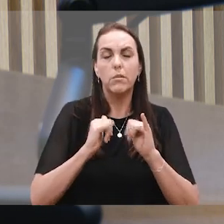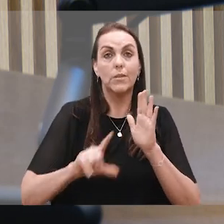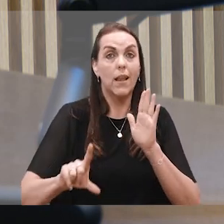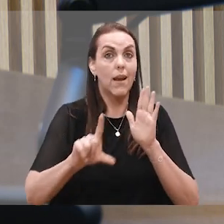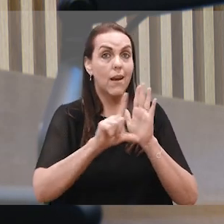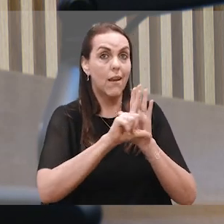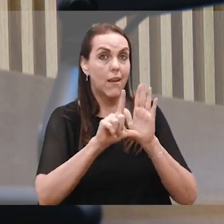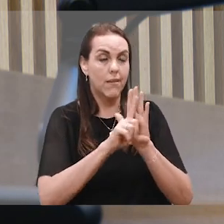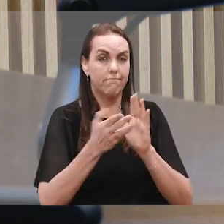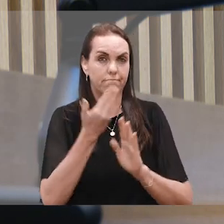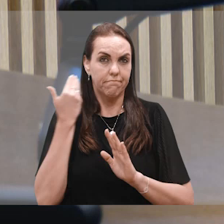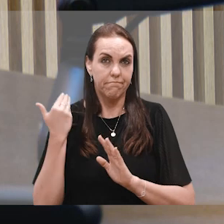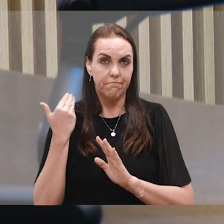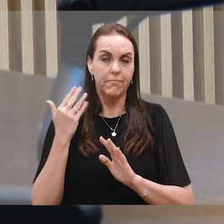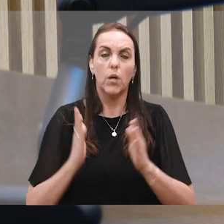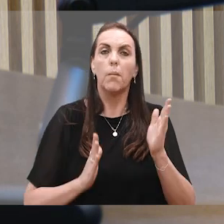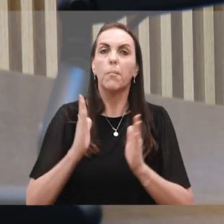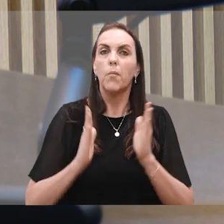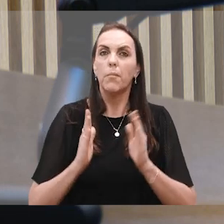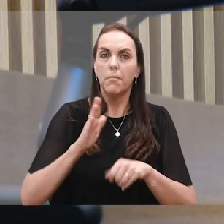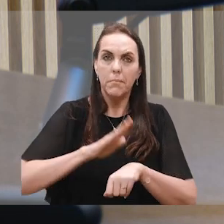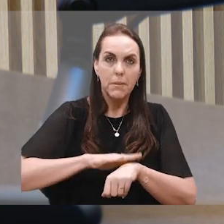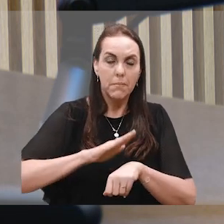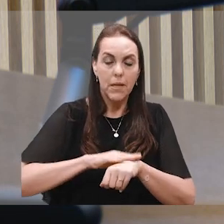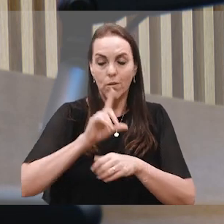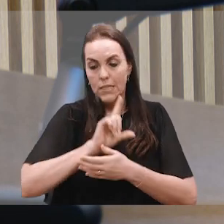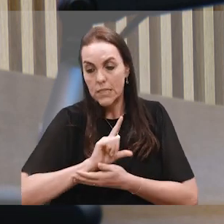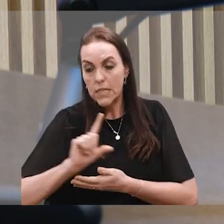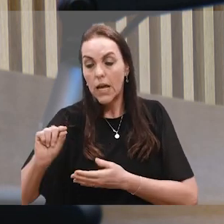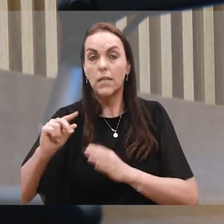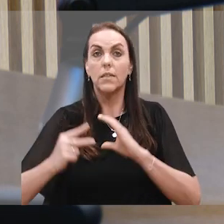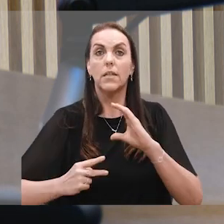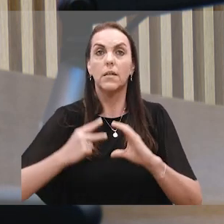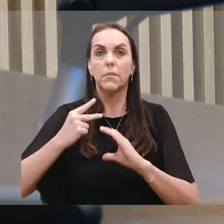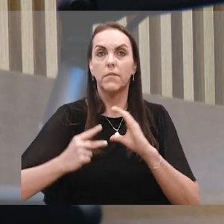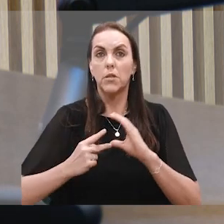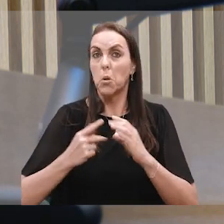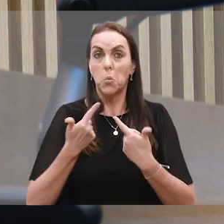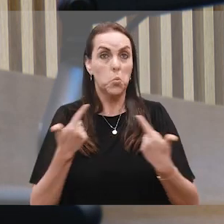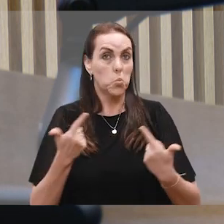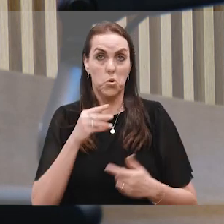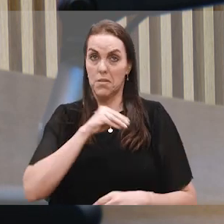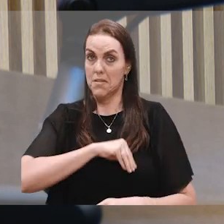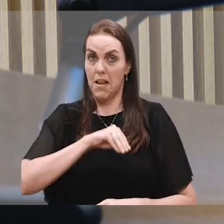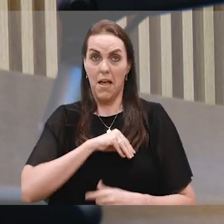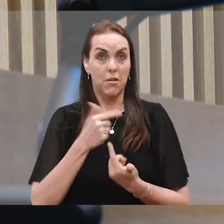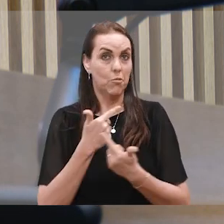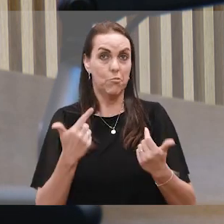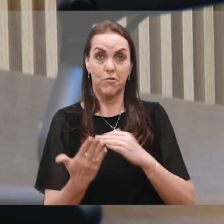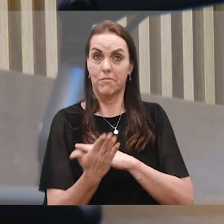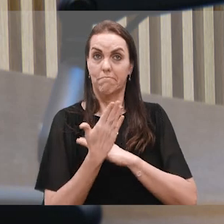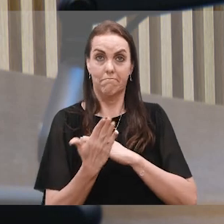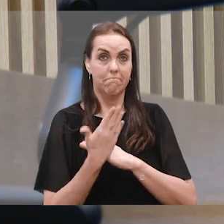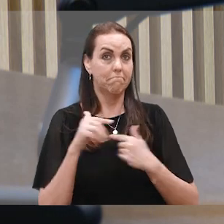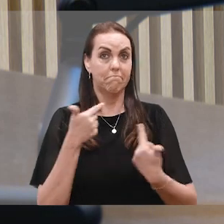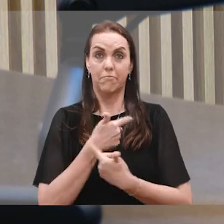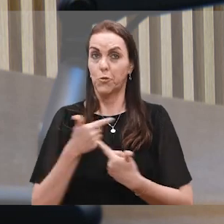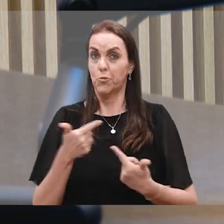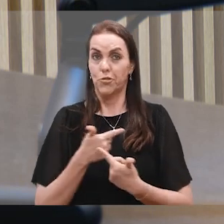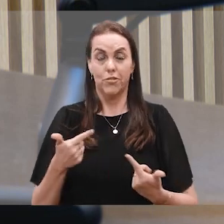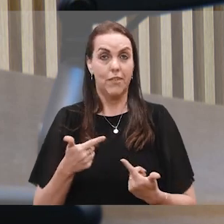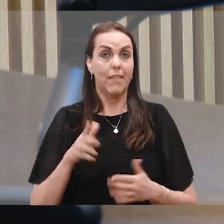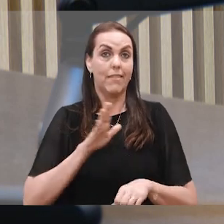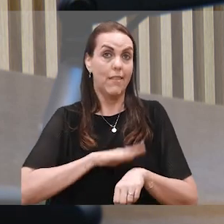Então, desde aquele primeiro momento, eu saía da Câmara, eu não tinha salário, eu não tinha assessoria, eu